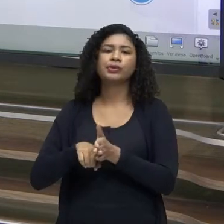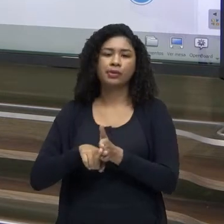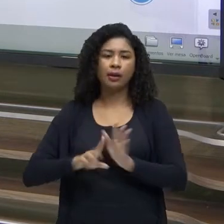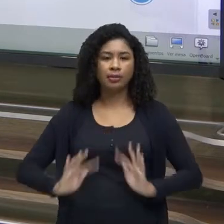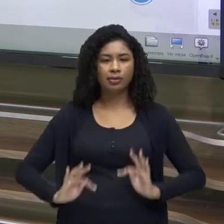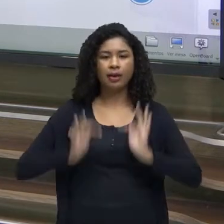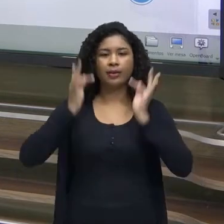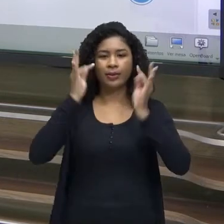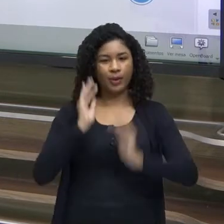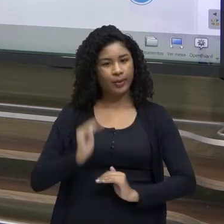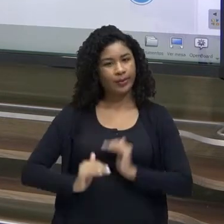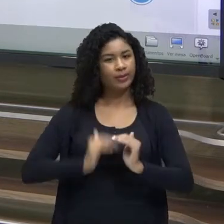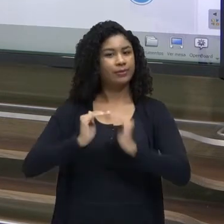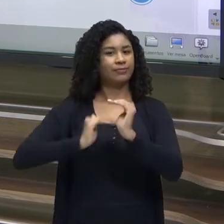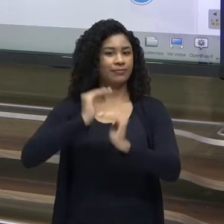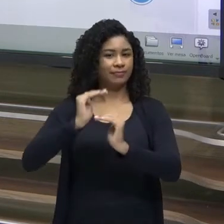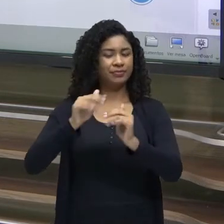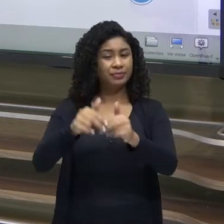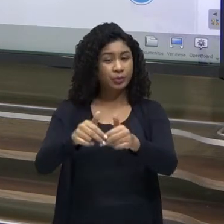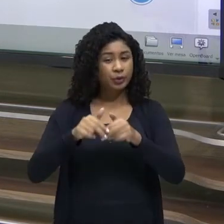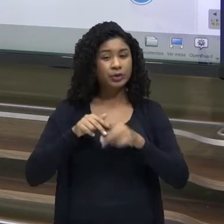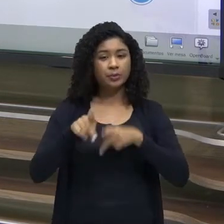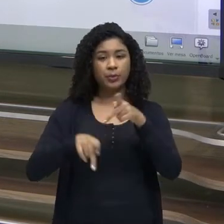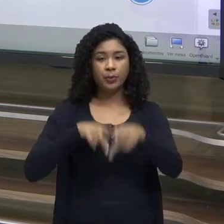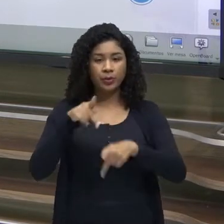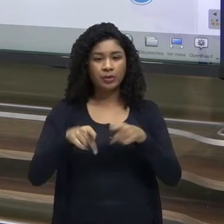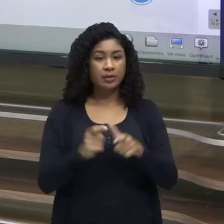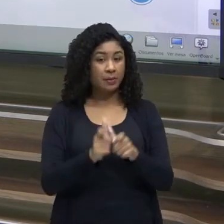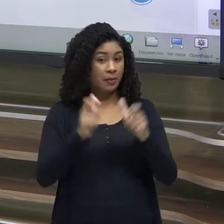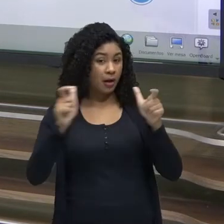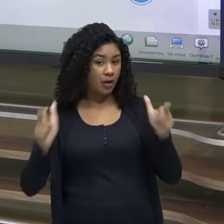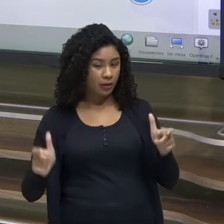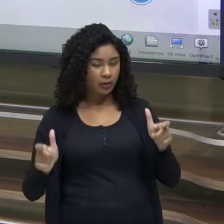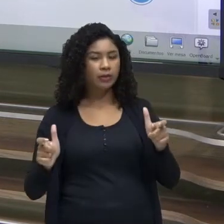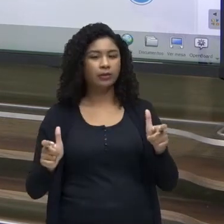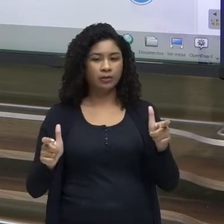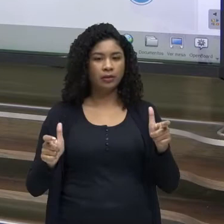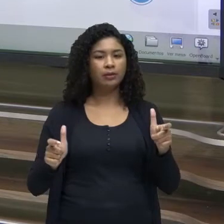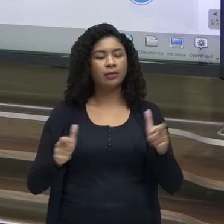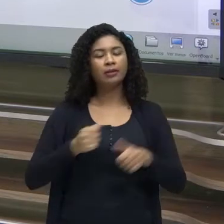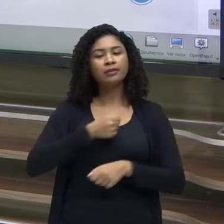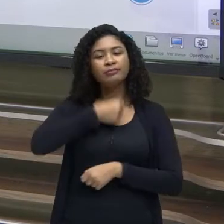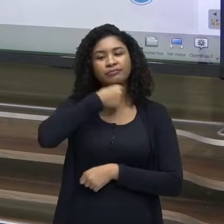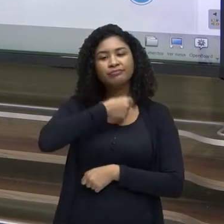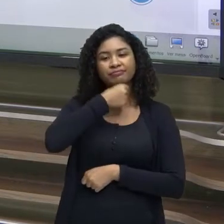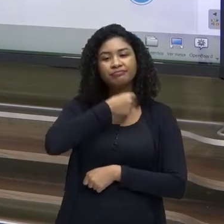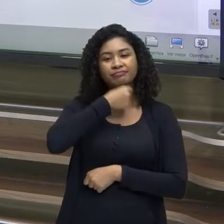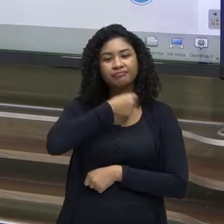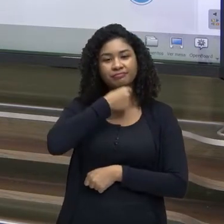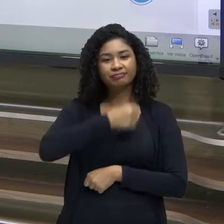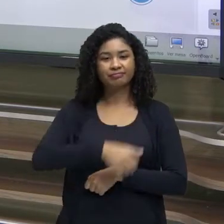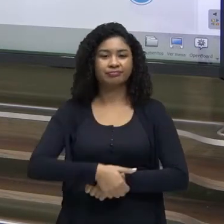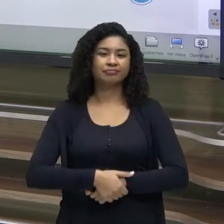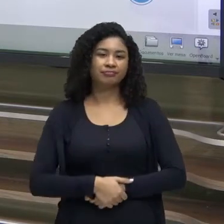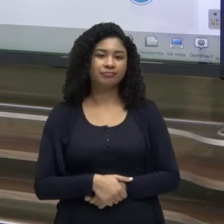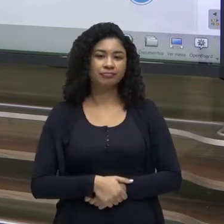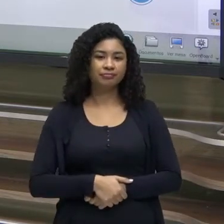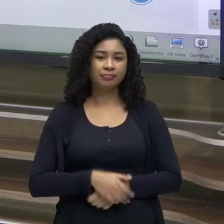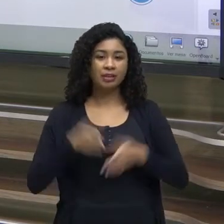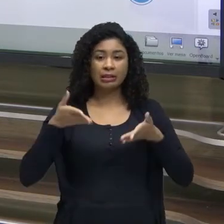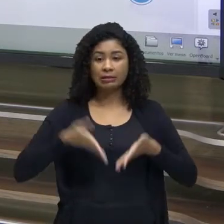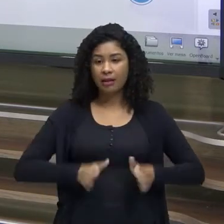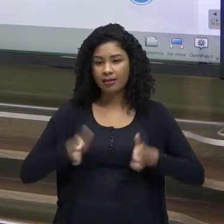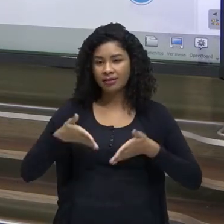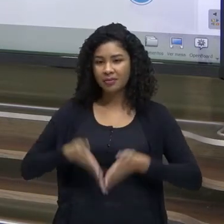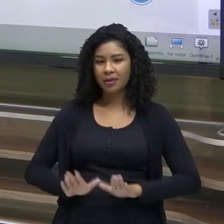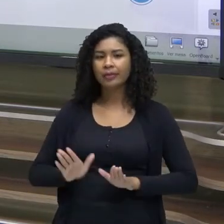grande maioria hoje da população está, sim, na faixa dos idosos e cada vez menos a taxa de natalidade é menor, porque